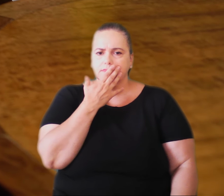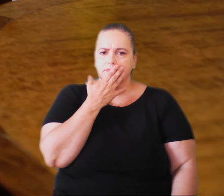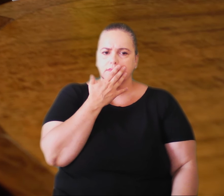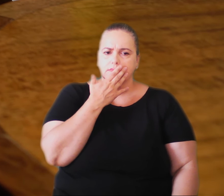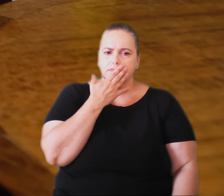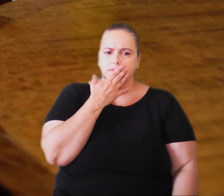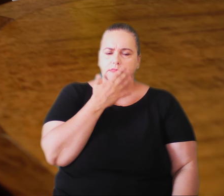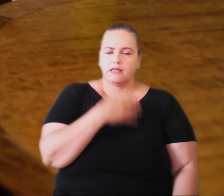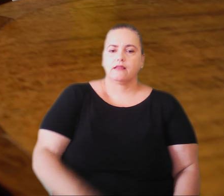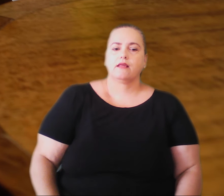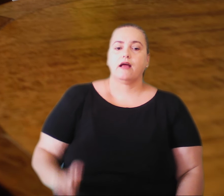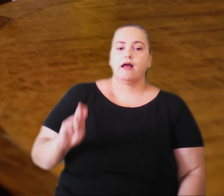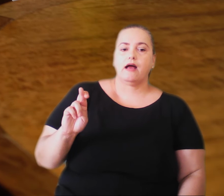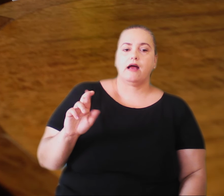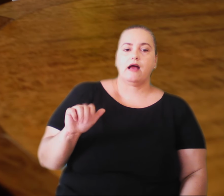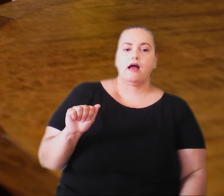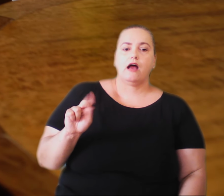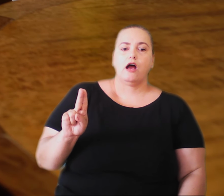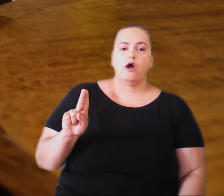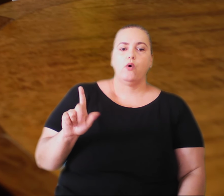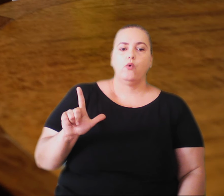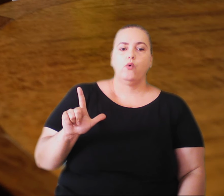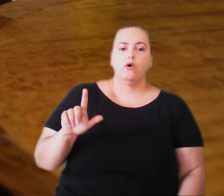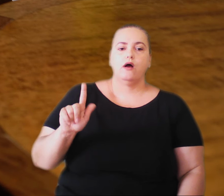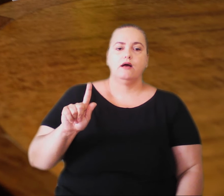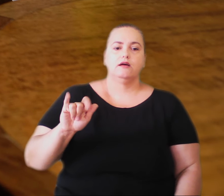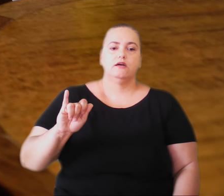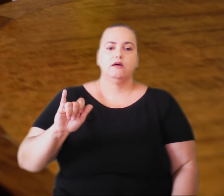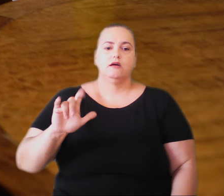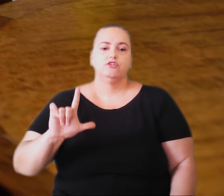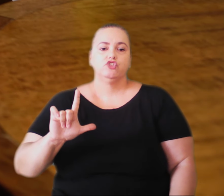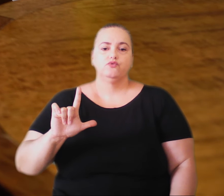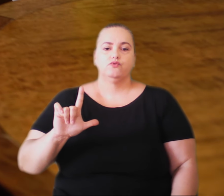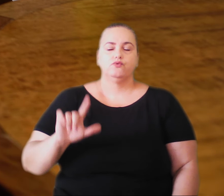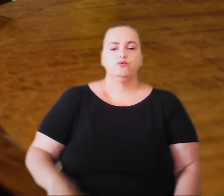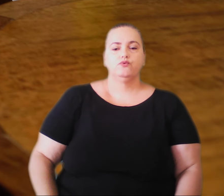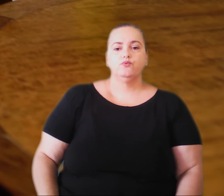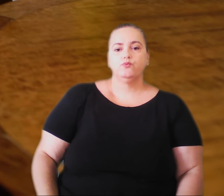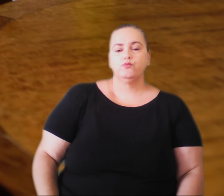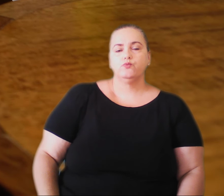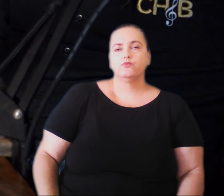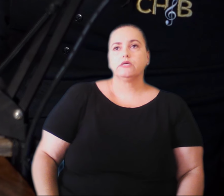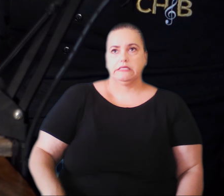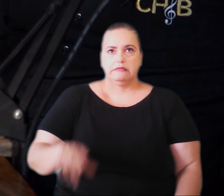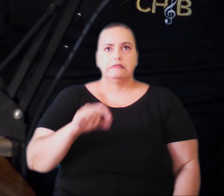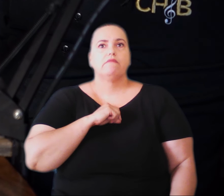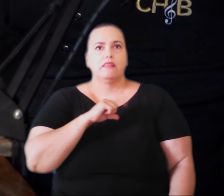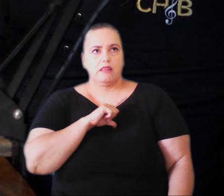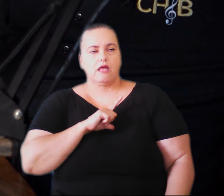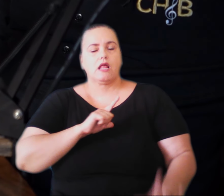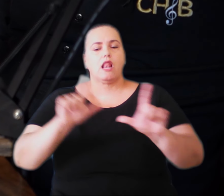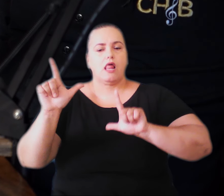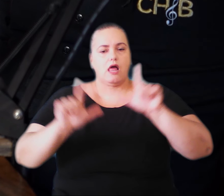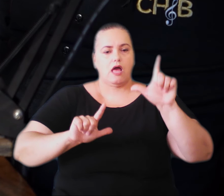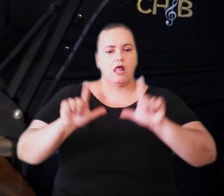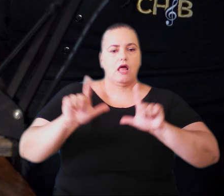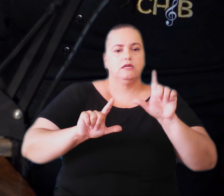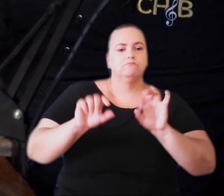Agora. Raul Gil? Pois é. Raul Gil? Oi? Raul Gil, nós tivemos